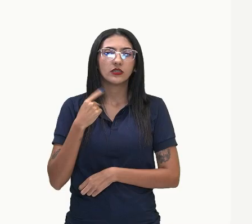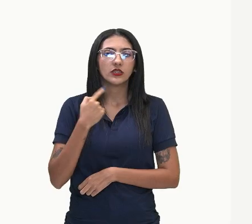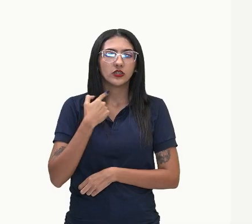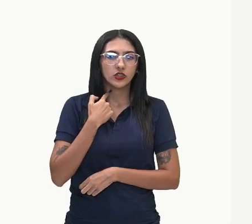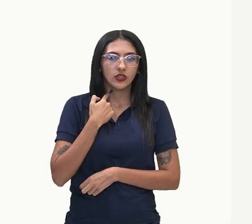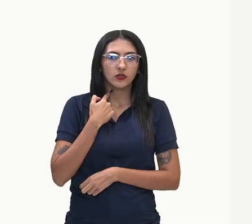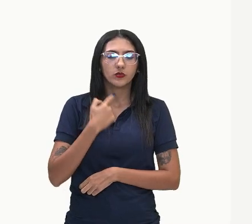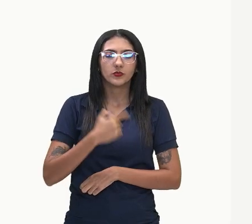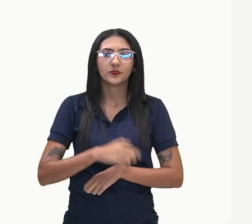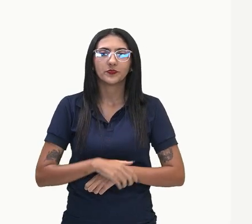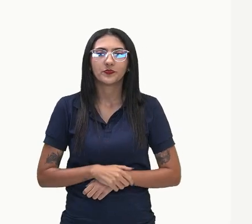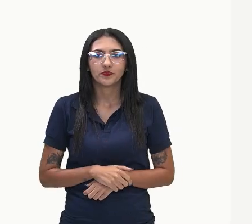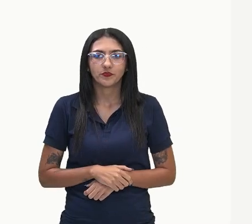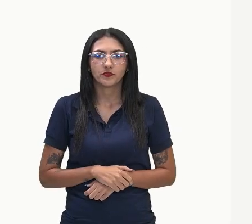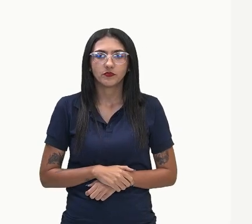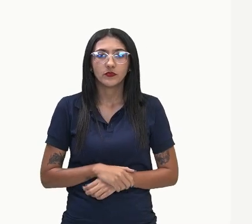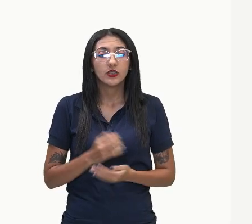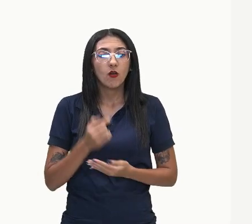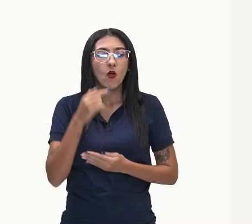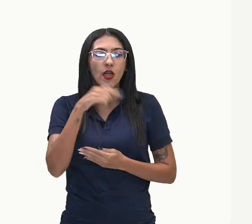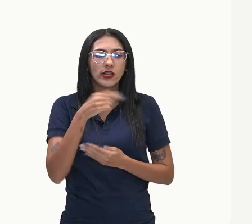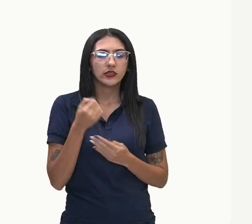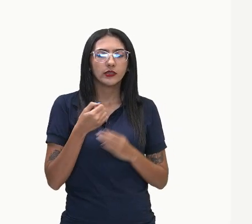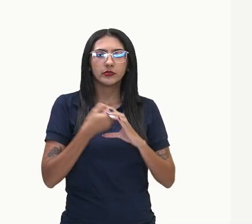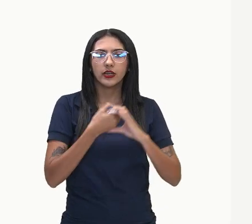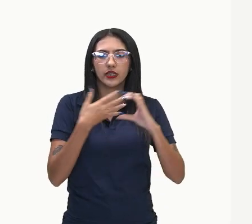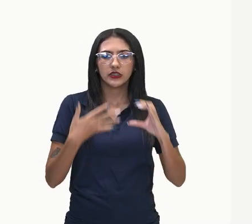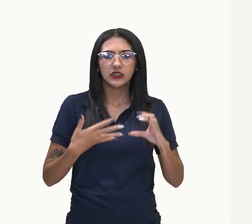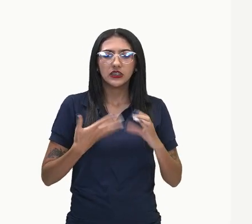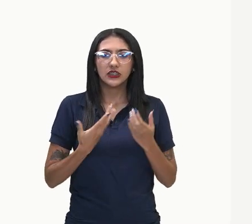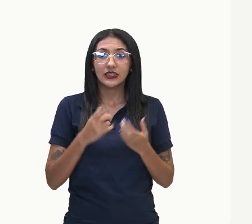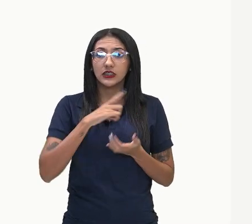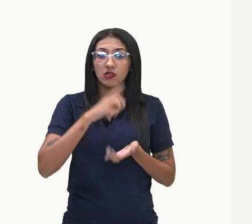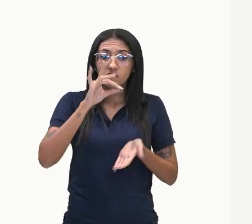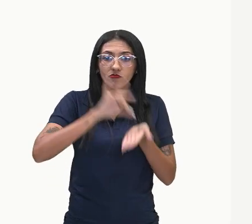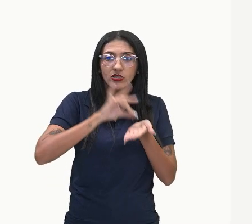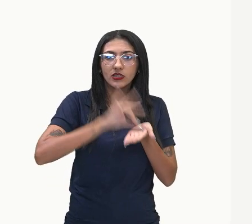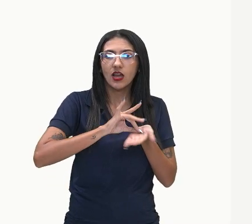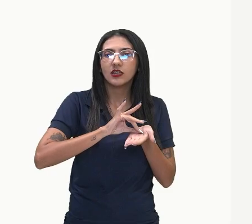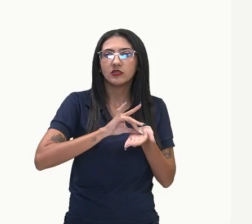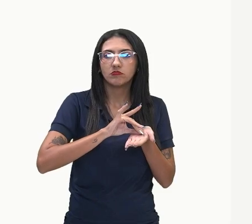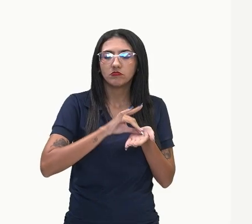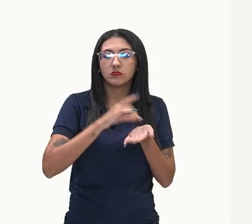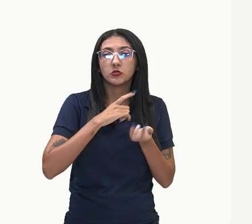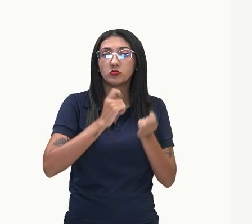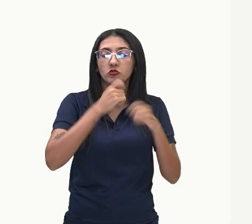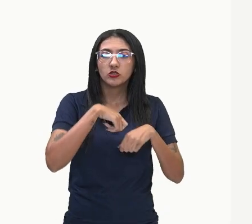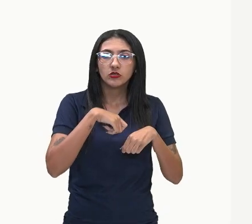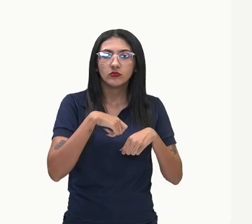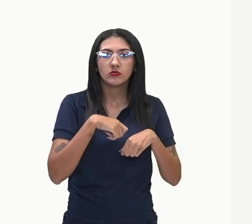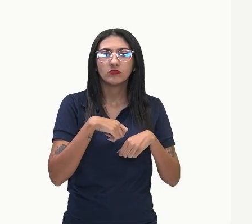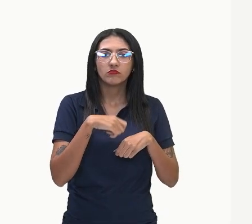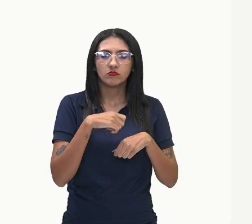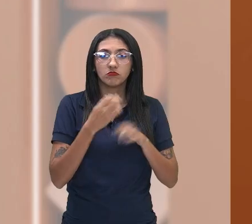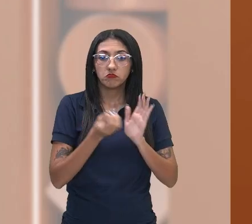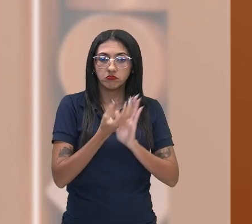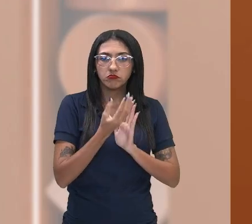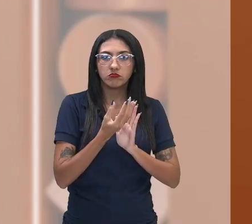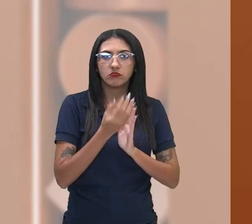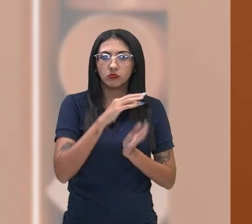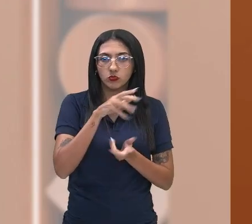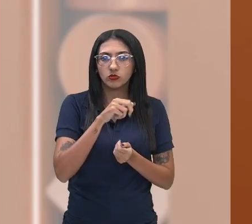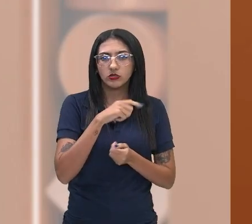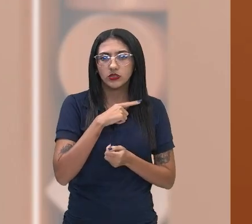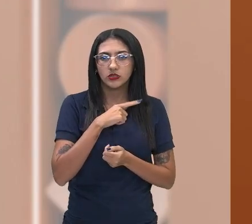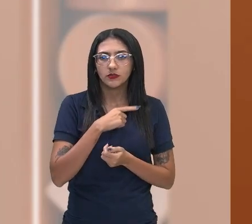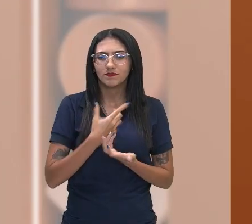direito. Então, no caso, as fontes materiais, elas existem de fato no mundo. Para